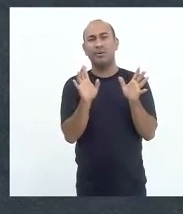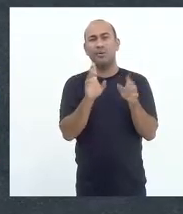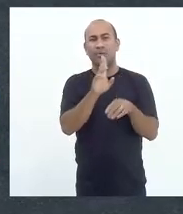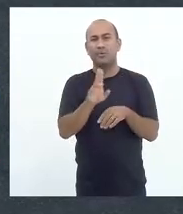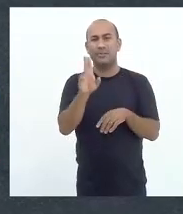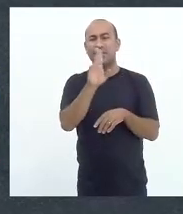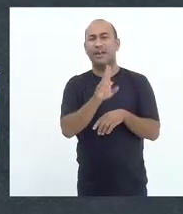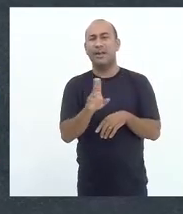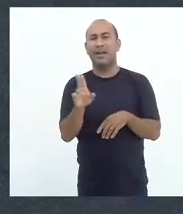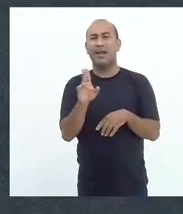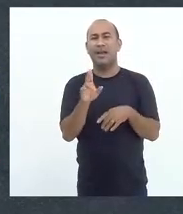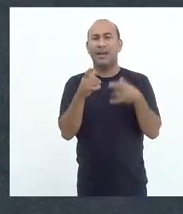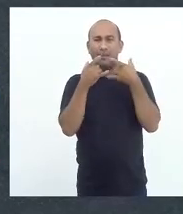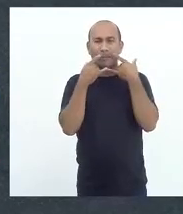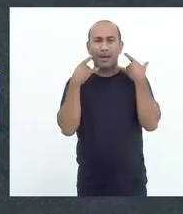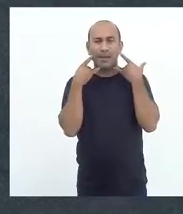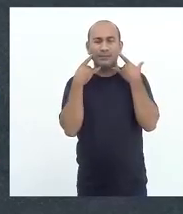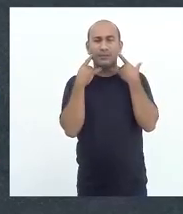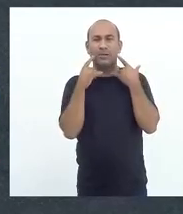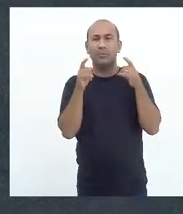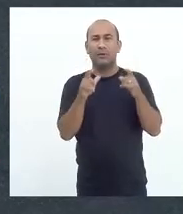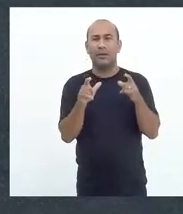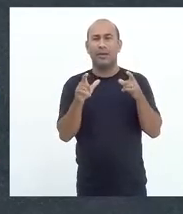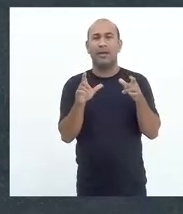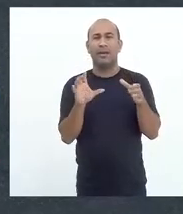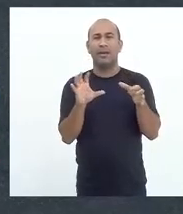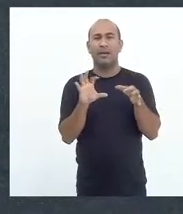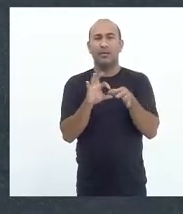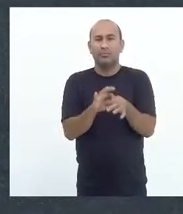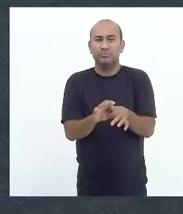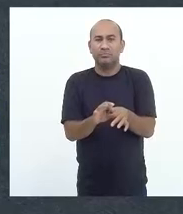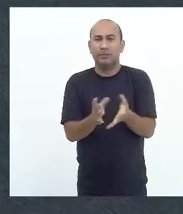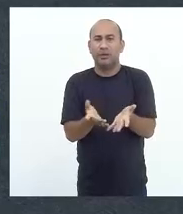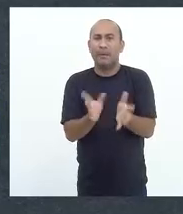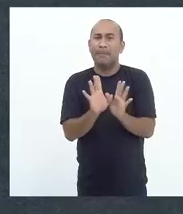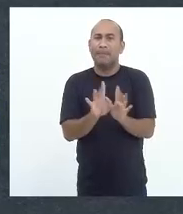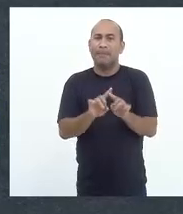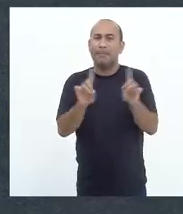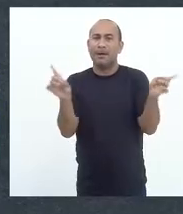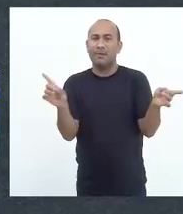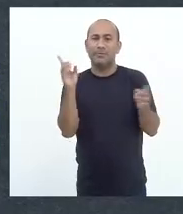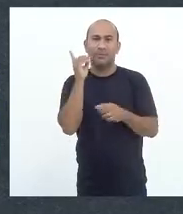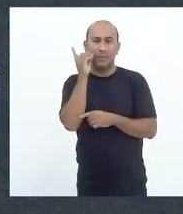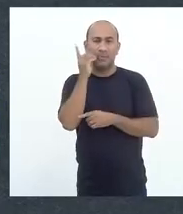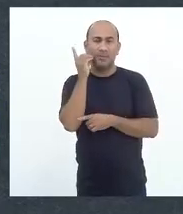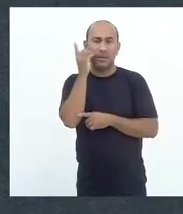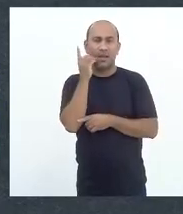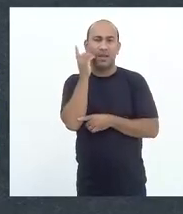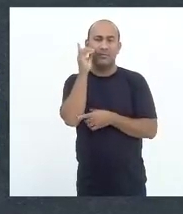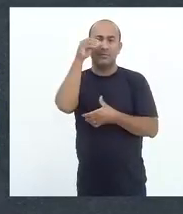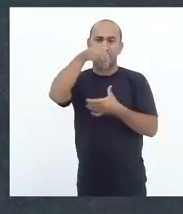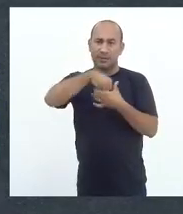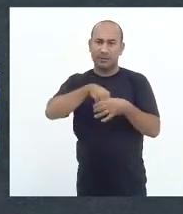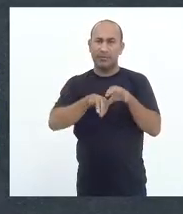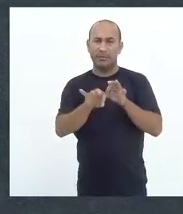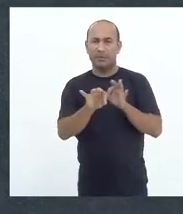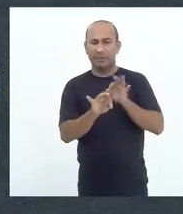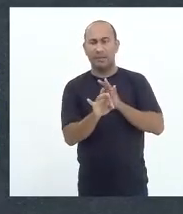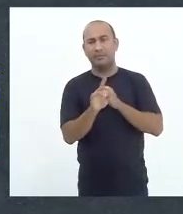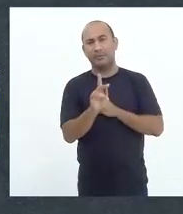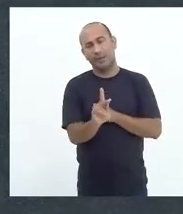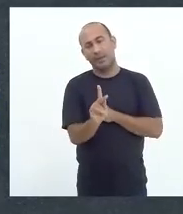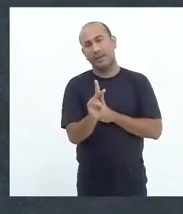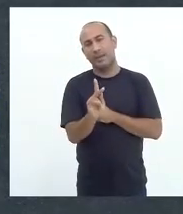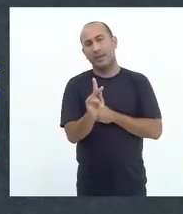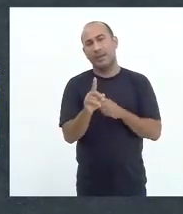de uso coletivo. Tem o menor cabimento nesse momento. Mas o deputado Márcio Pacheco, em seu projeto, em sua emenda, ele tenta, pelo